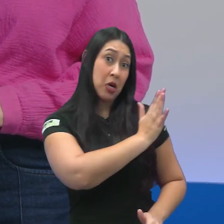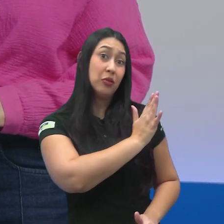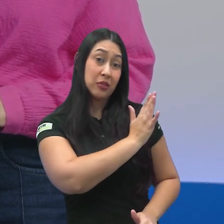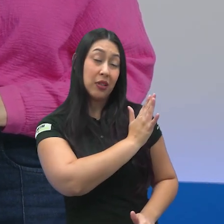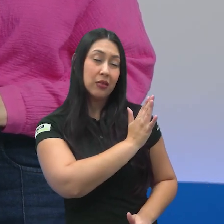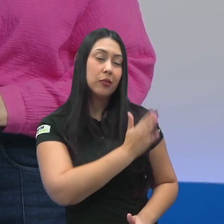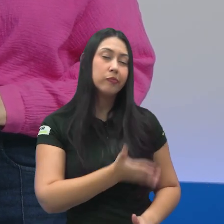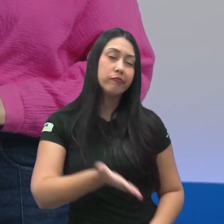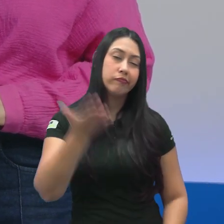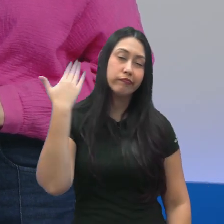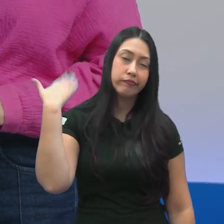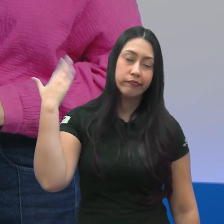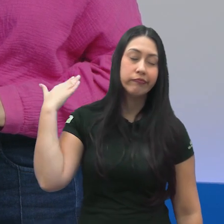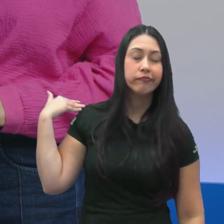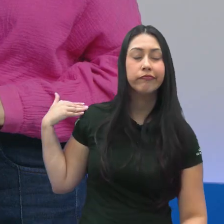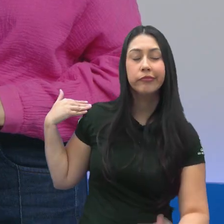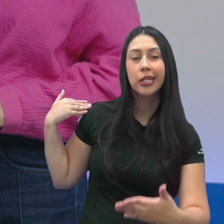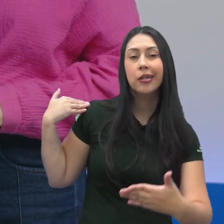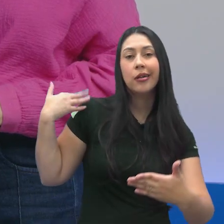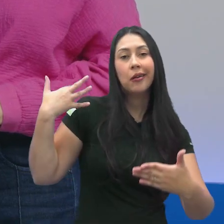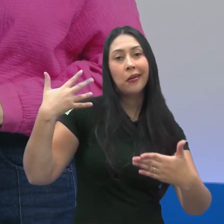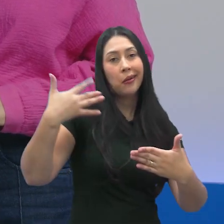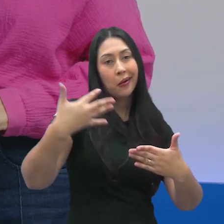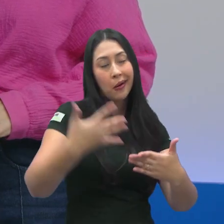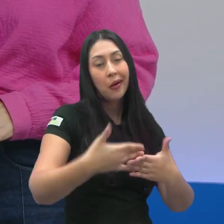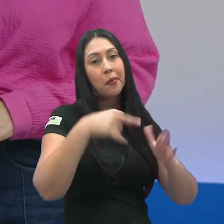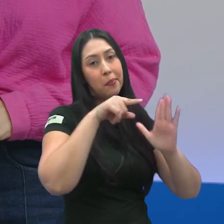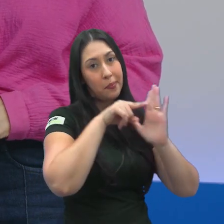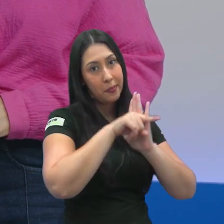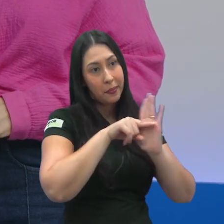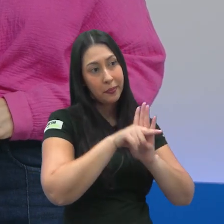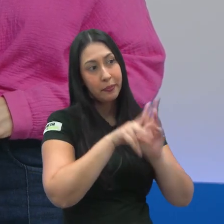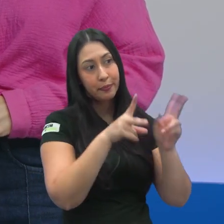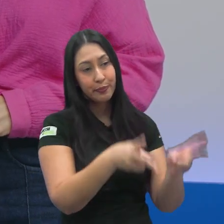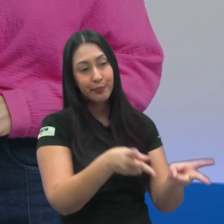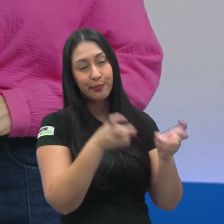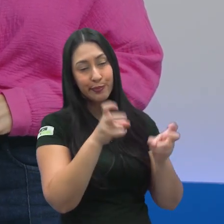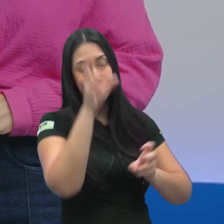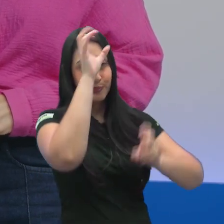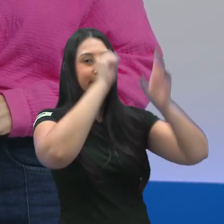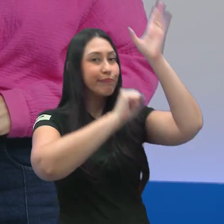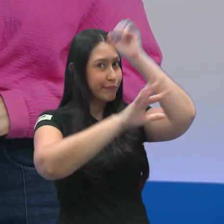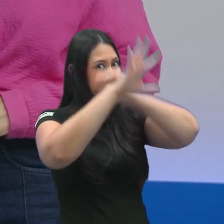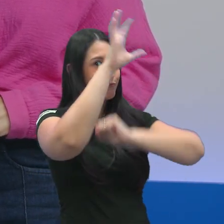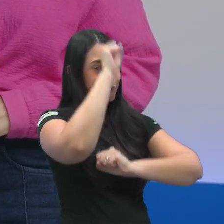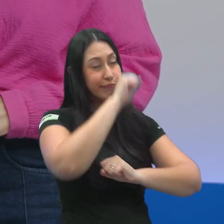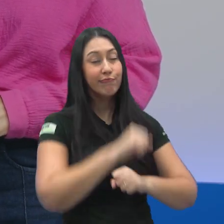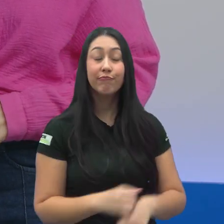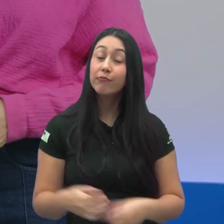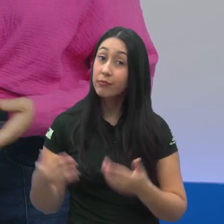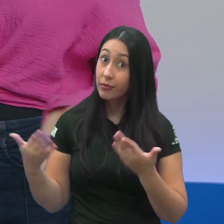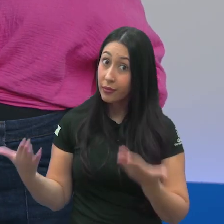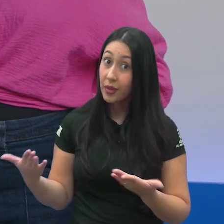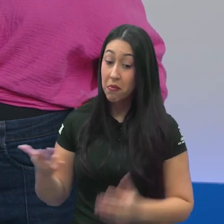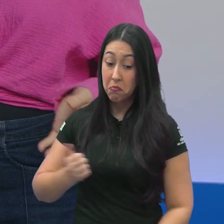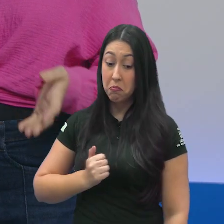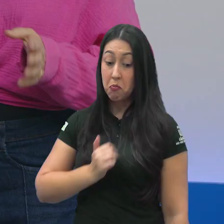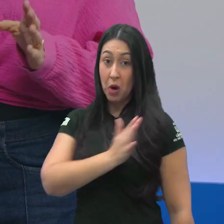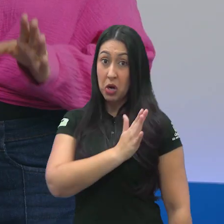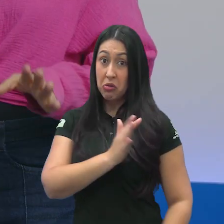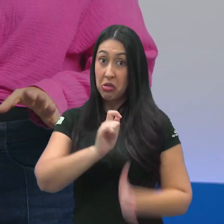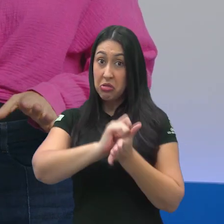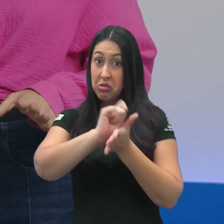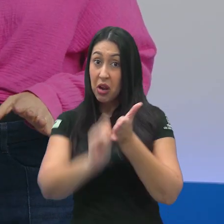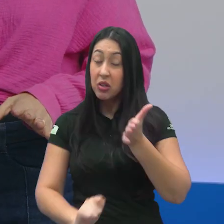desigualdades sociais que já existem nos dados que usamos para pesquisar, observar e aprender. Pois é, o